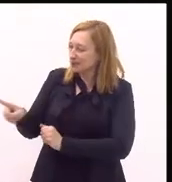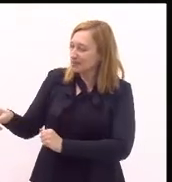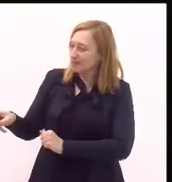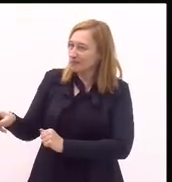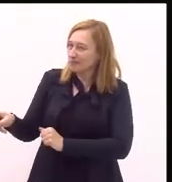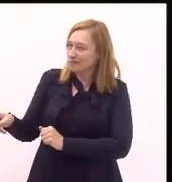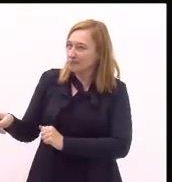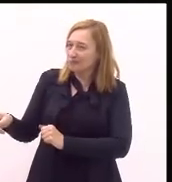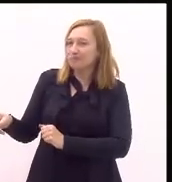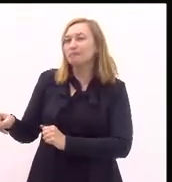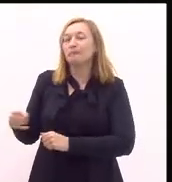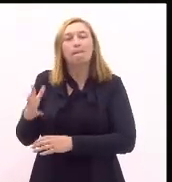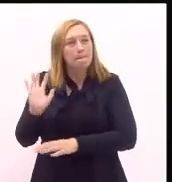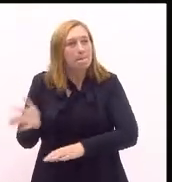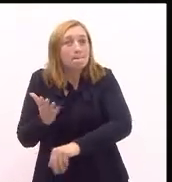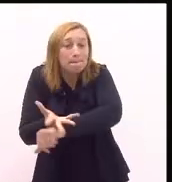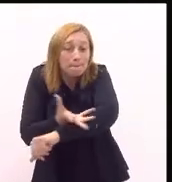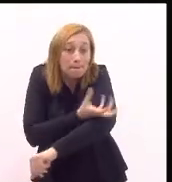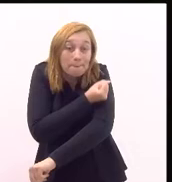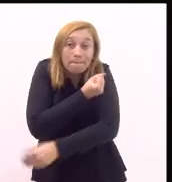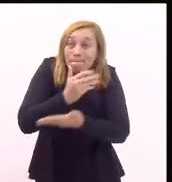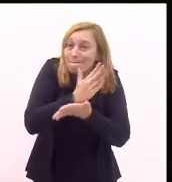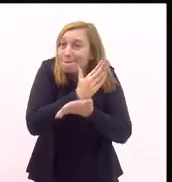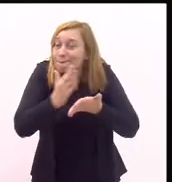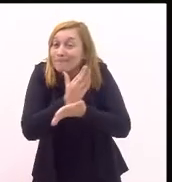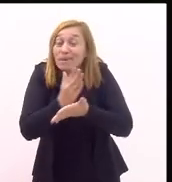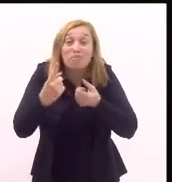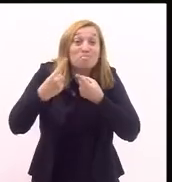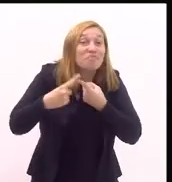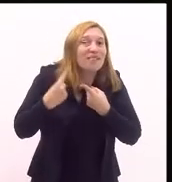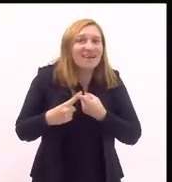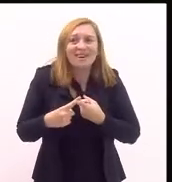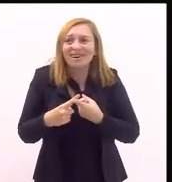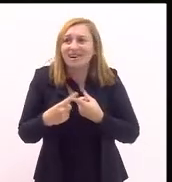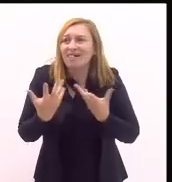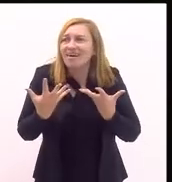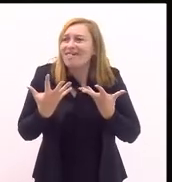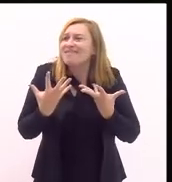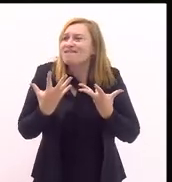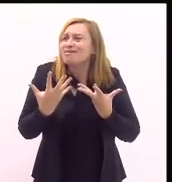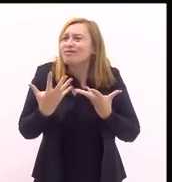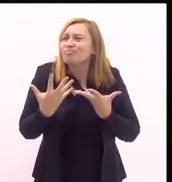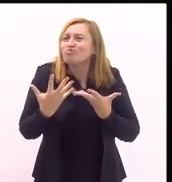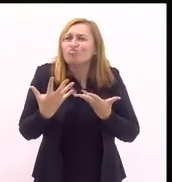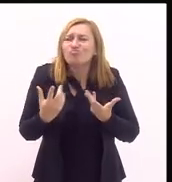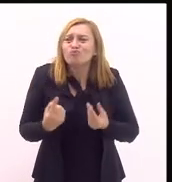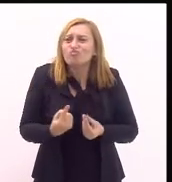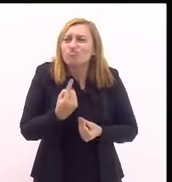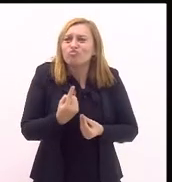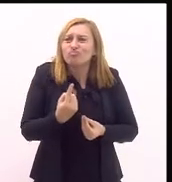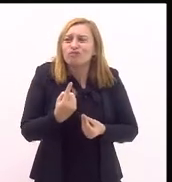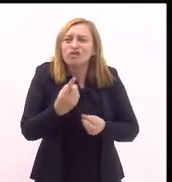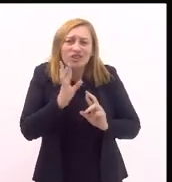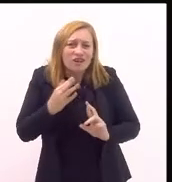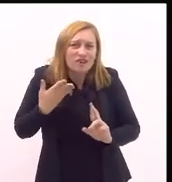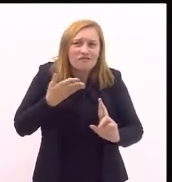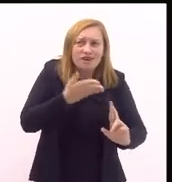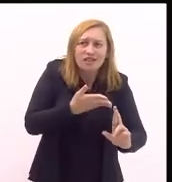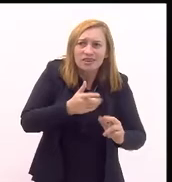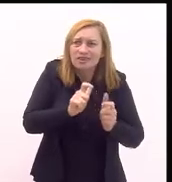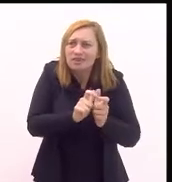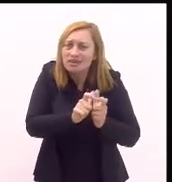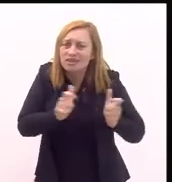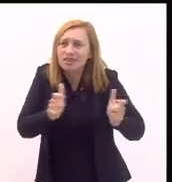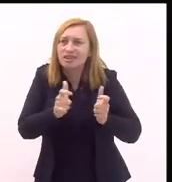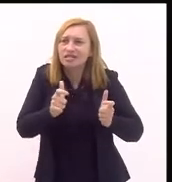ouvindo já me emocionei várias vezes porque uma das nossas grandes referências são